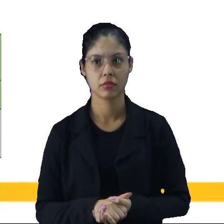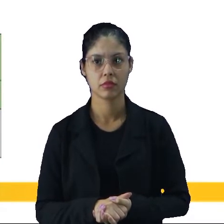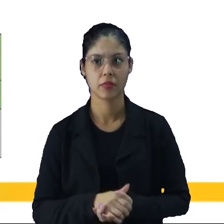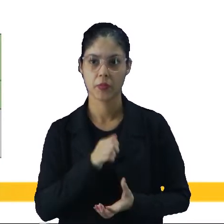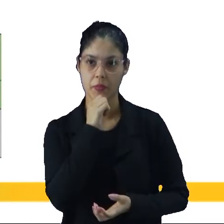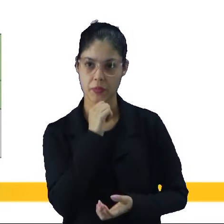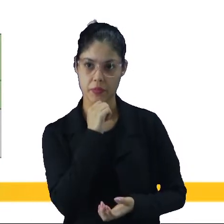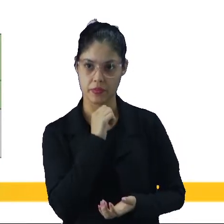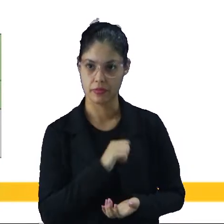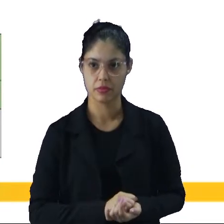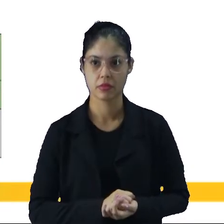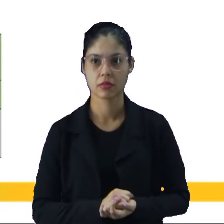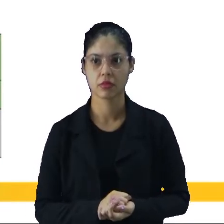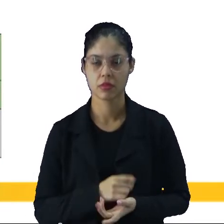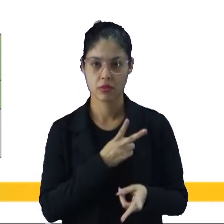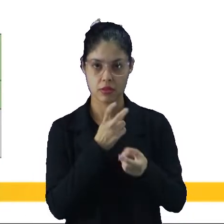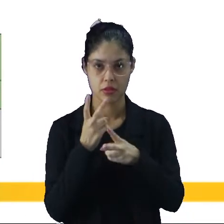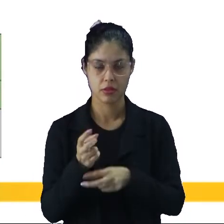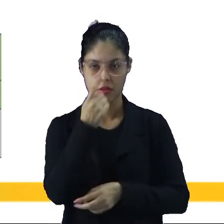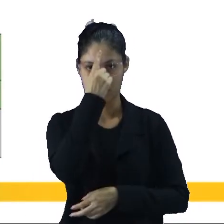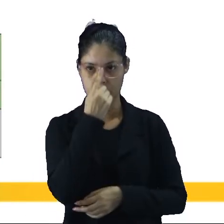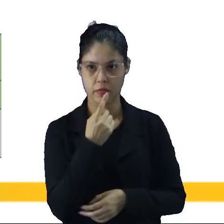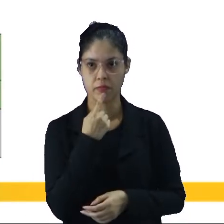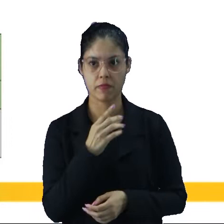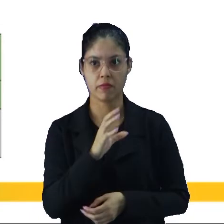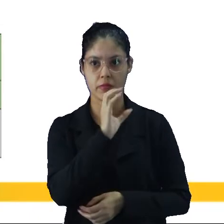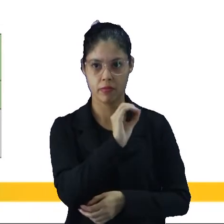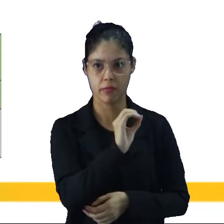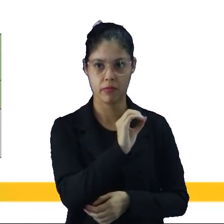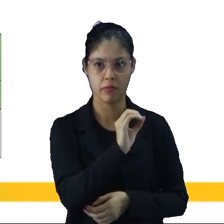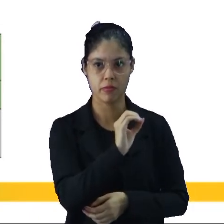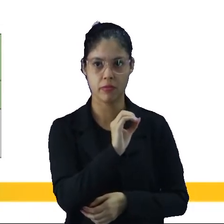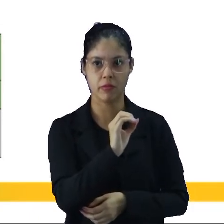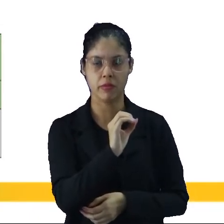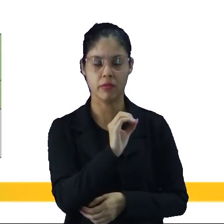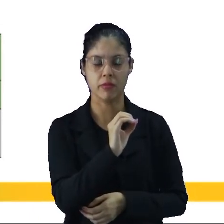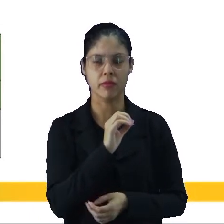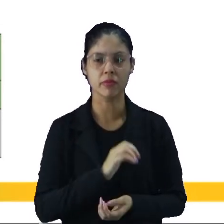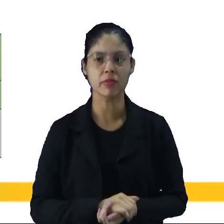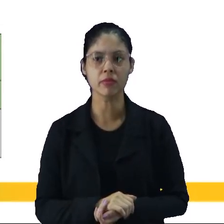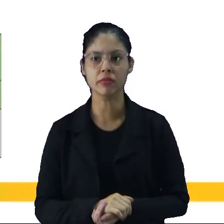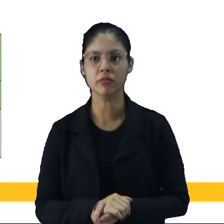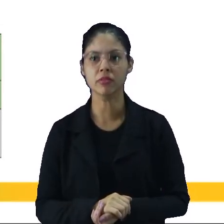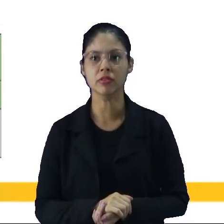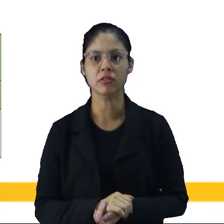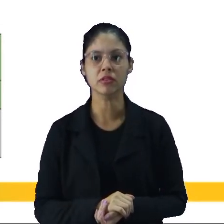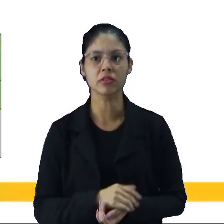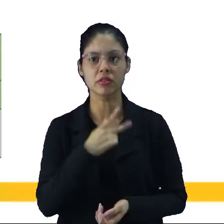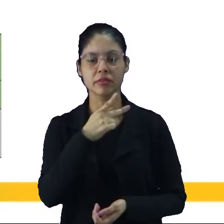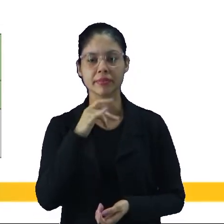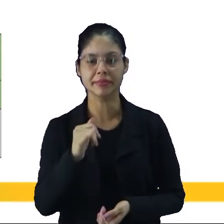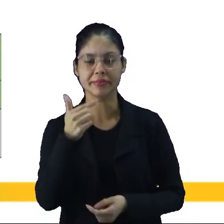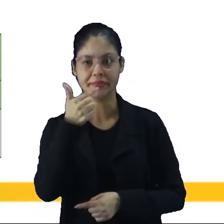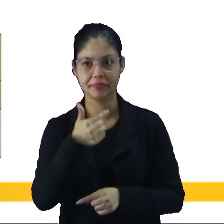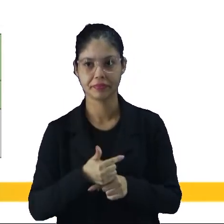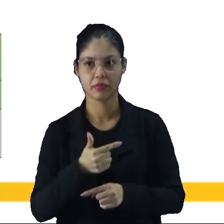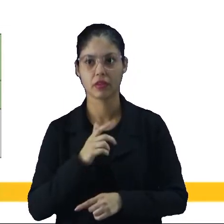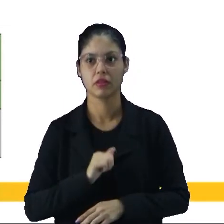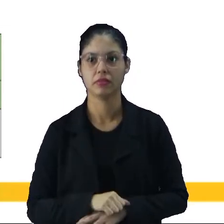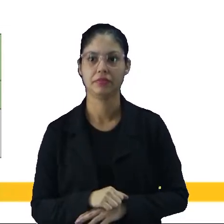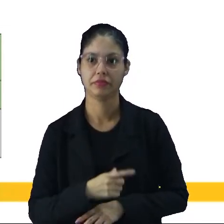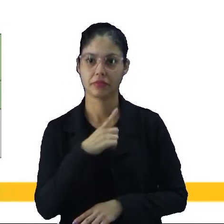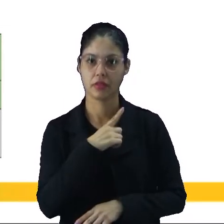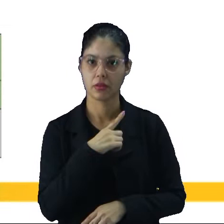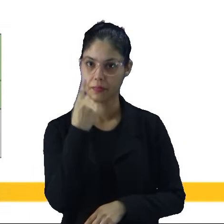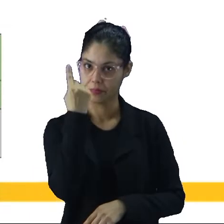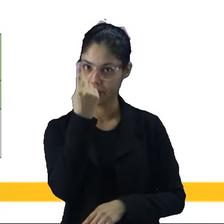Aí, vamos lá. Observa bem, de 0, tá? Ó, aqui, ó, a π sobre 2, eu tenho o